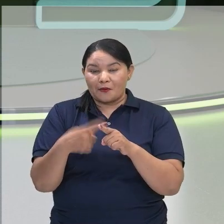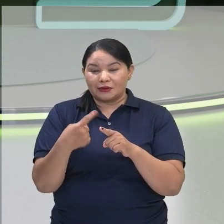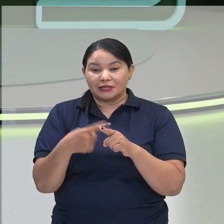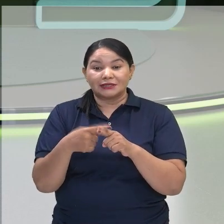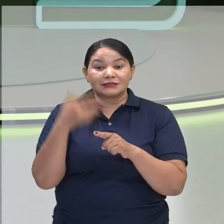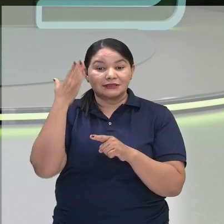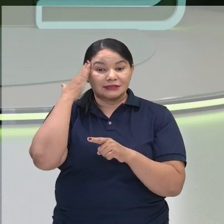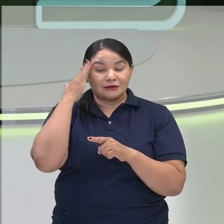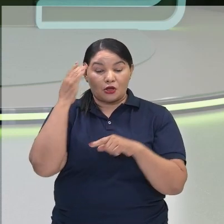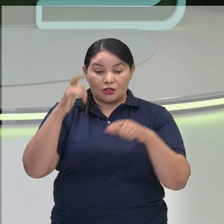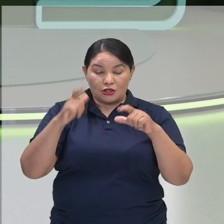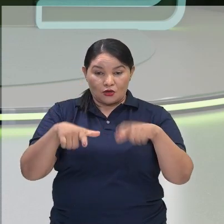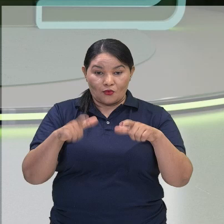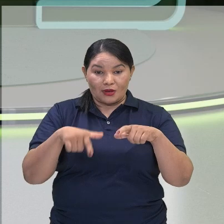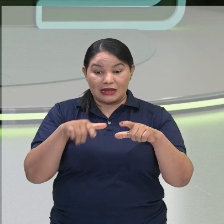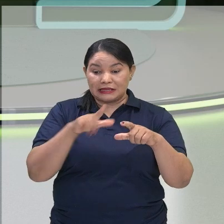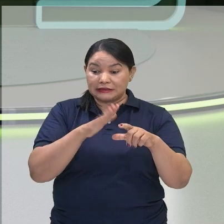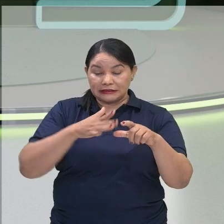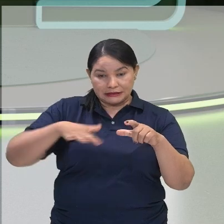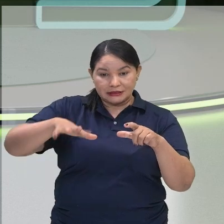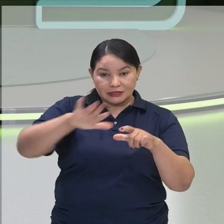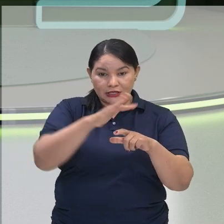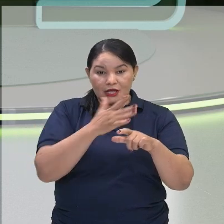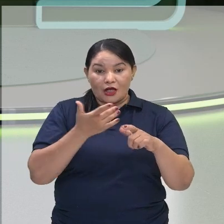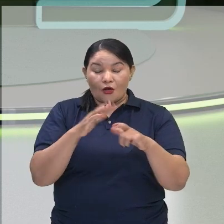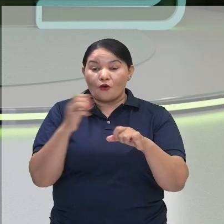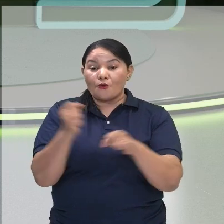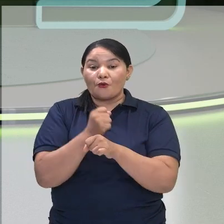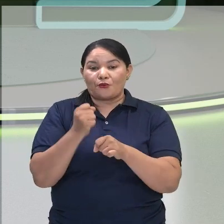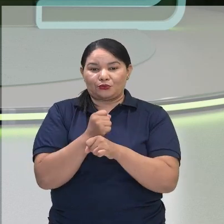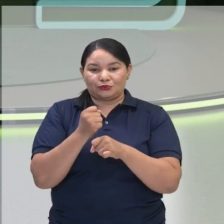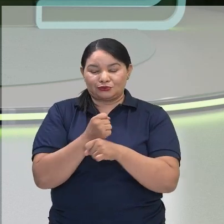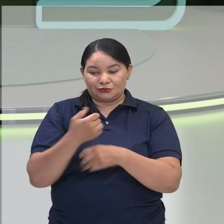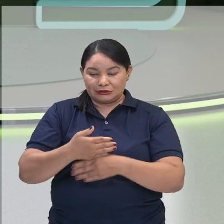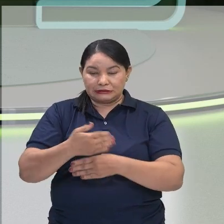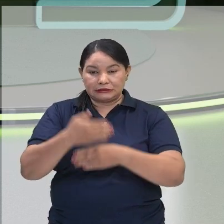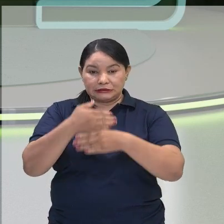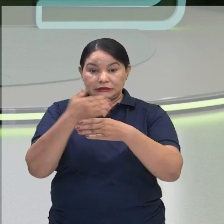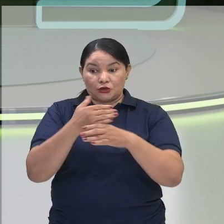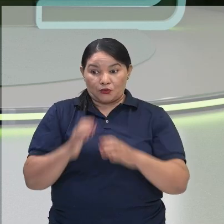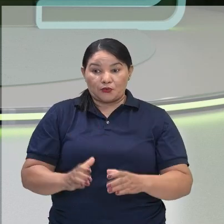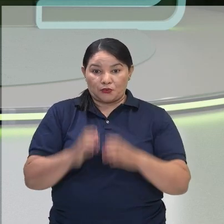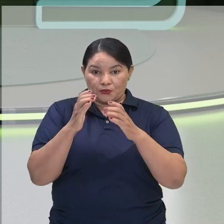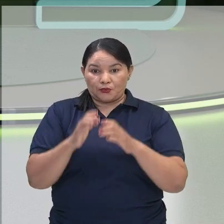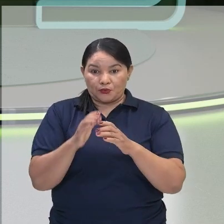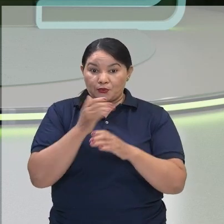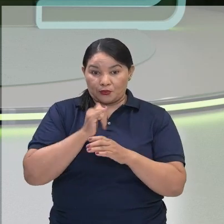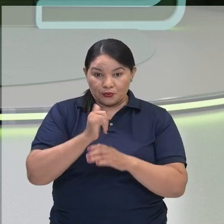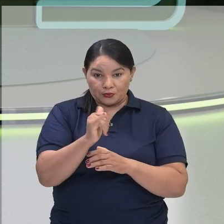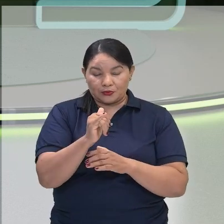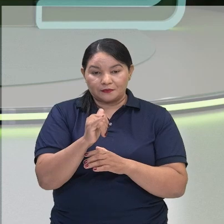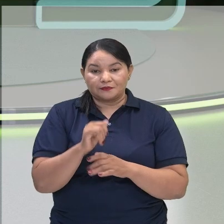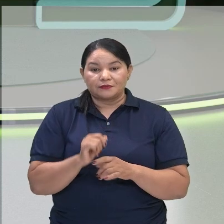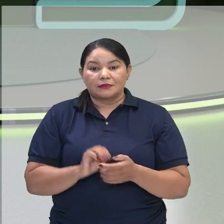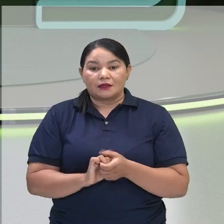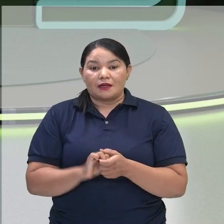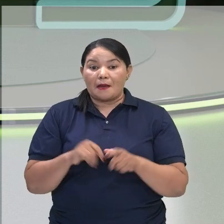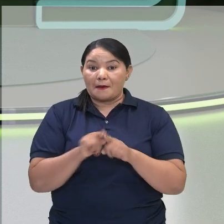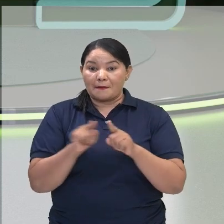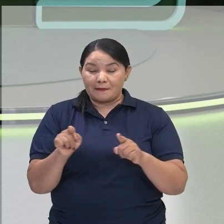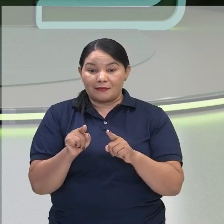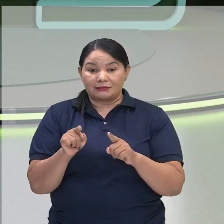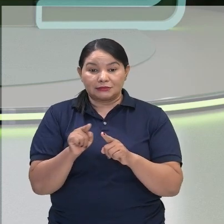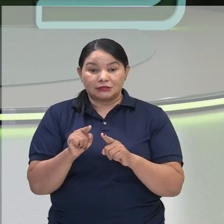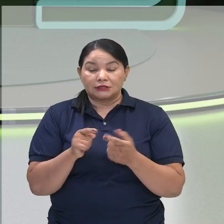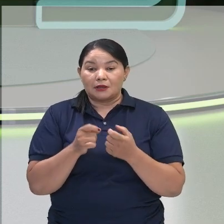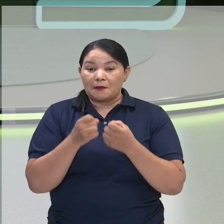lago onde foi inundado para a construção da usina hidrelétrica de Balbina, né, que não estava suprindo a necessidade,